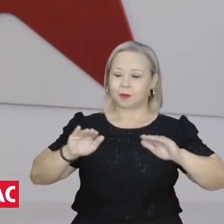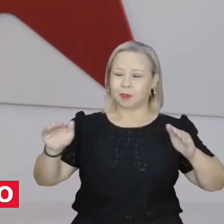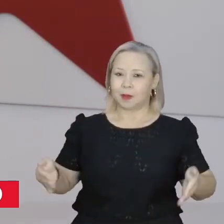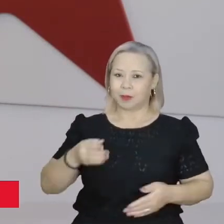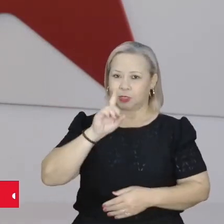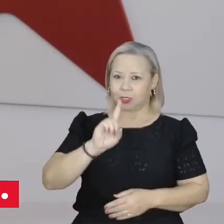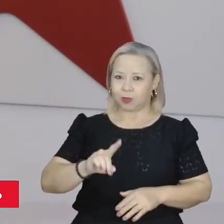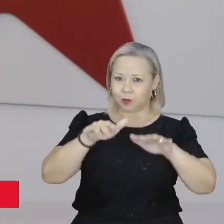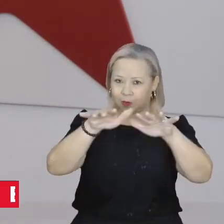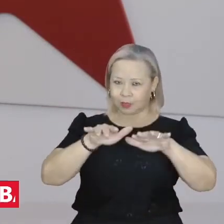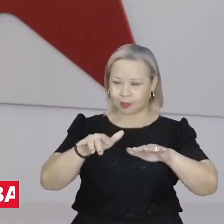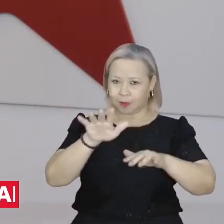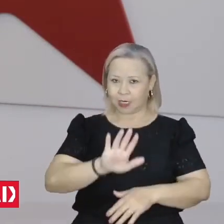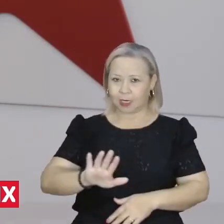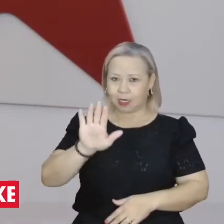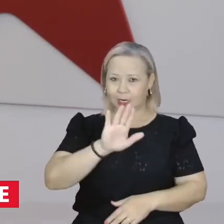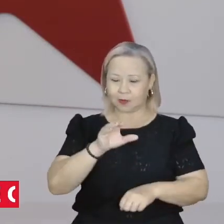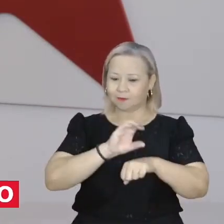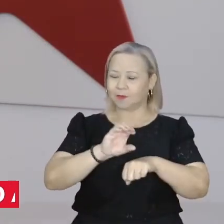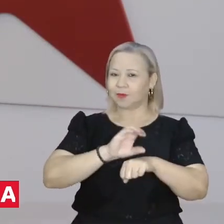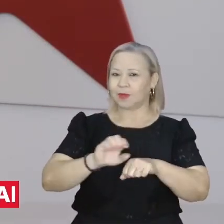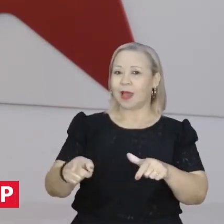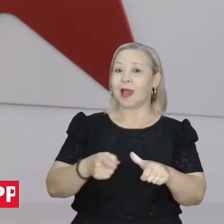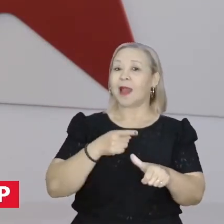sabendo viver com essas